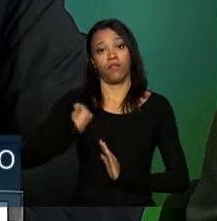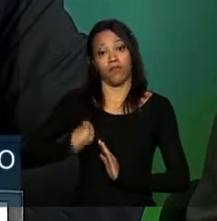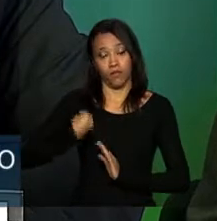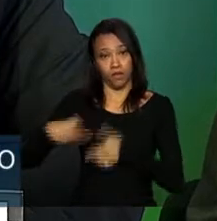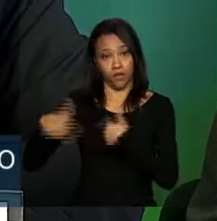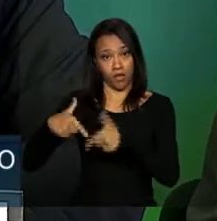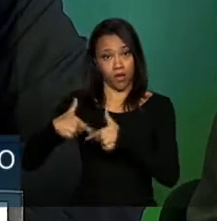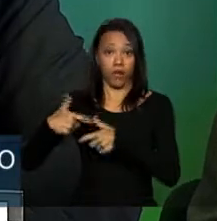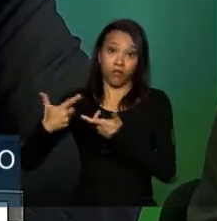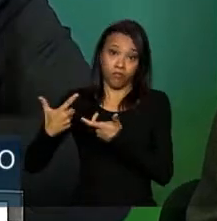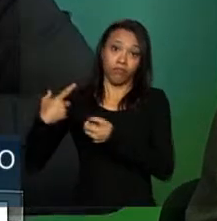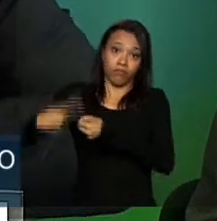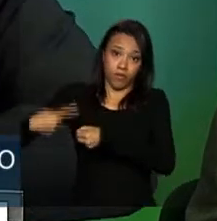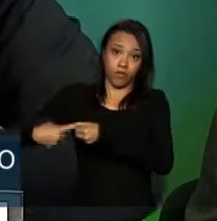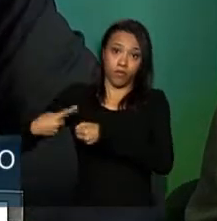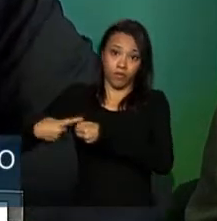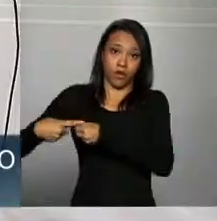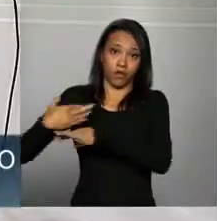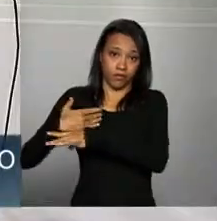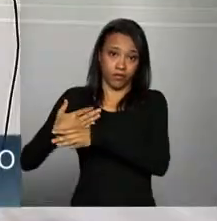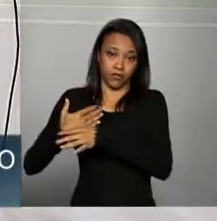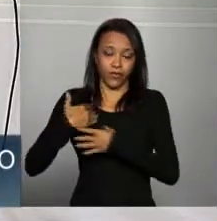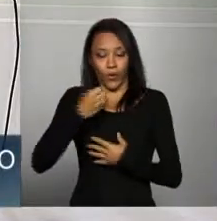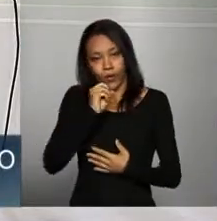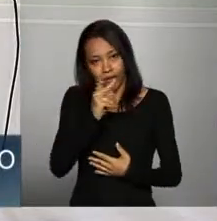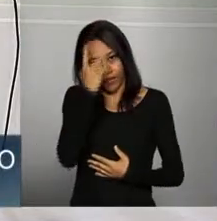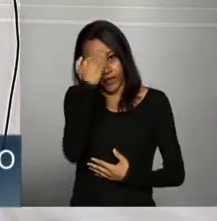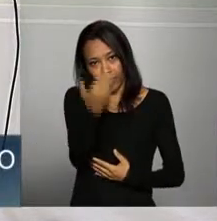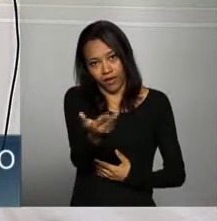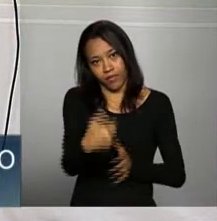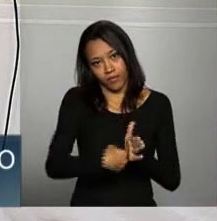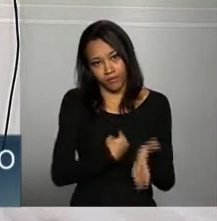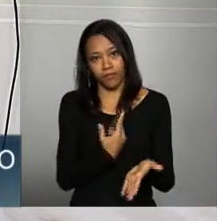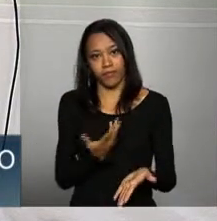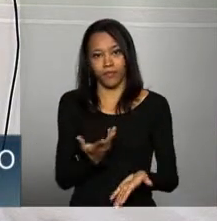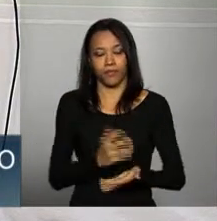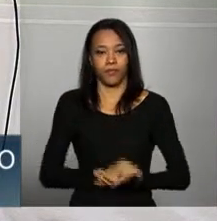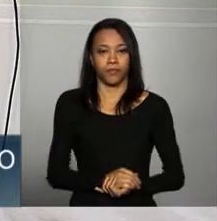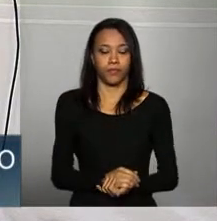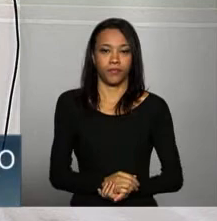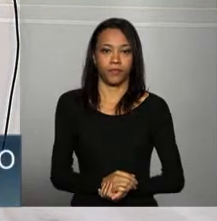trabalhadores urbanos. Ok, Matos? Muito obrigado pela...